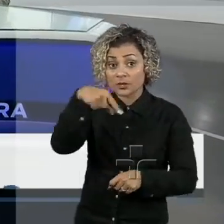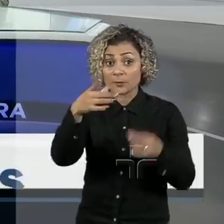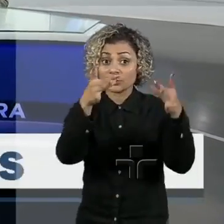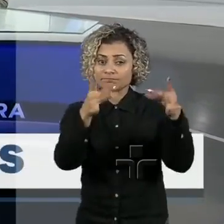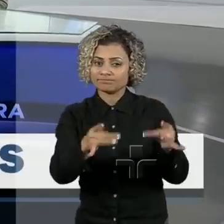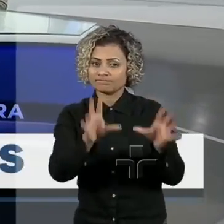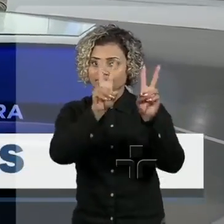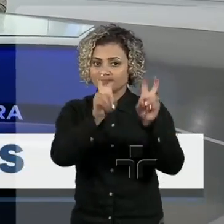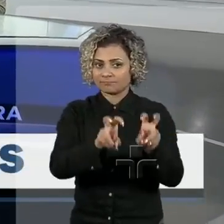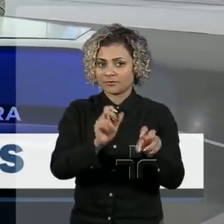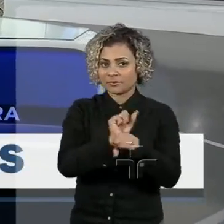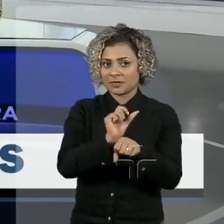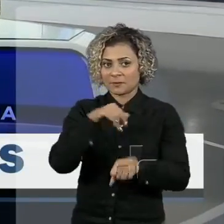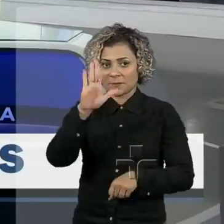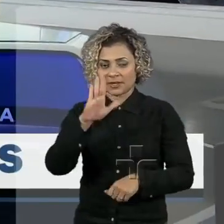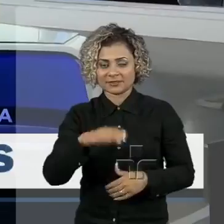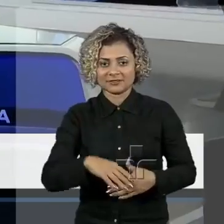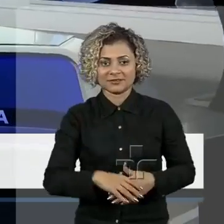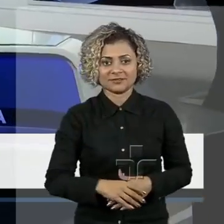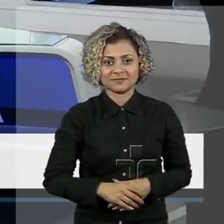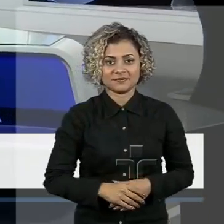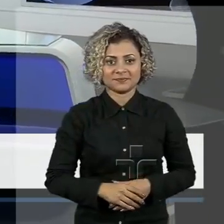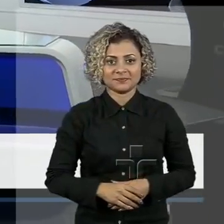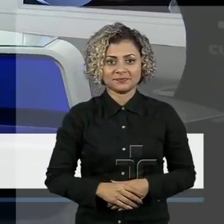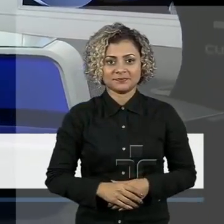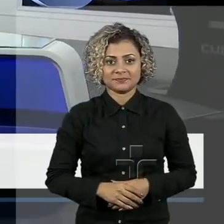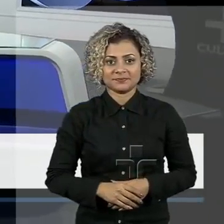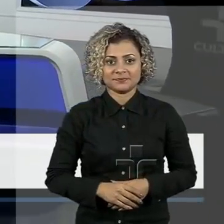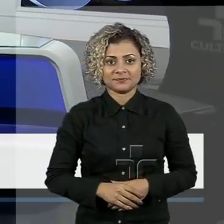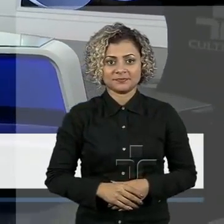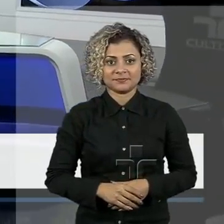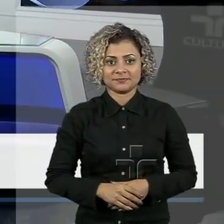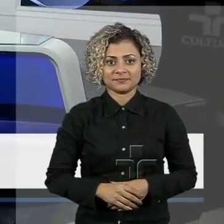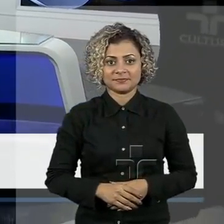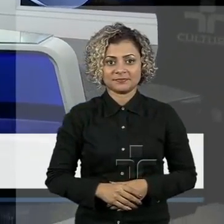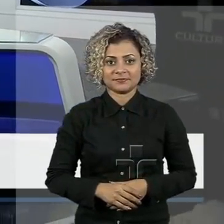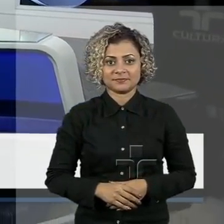já já com todos esses assuntos e muito mais.